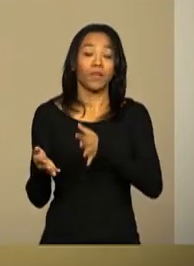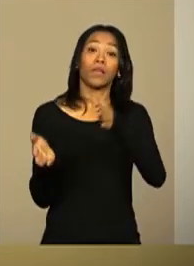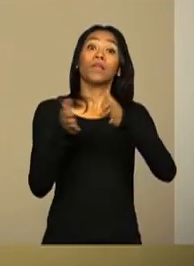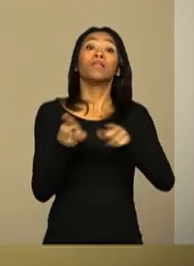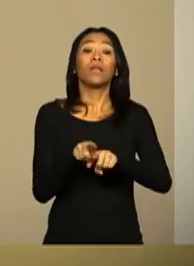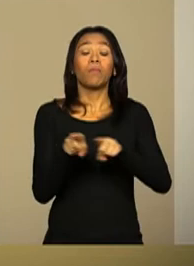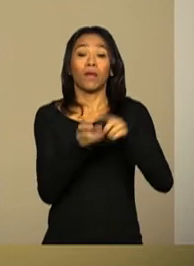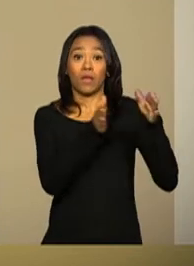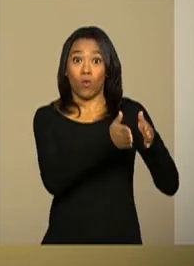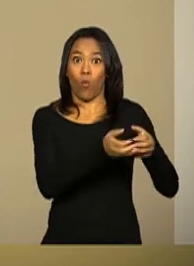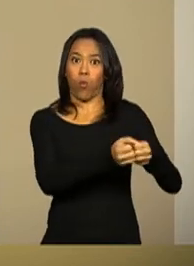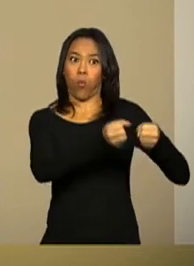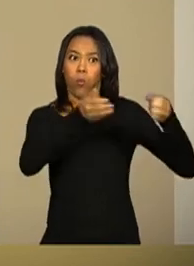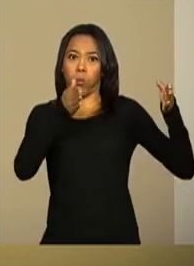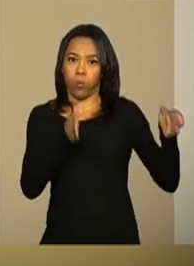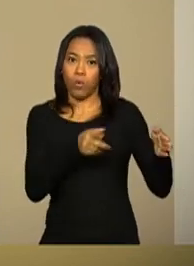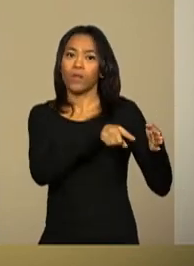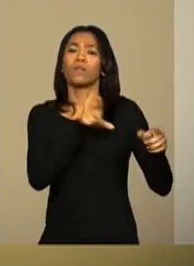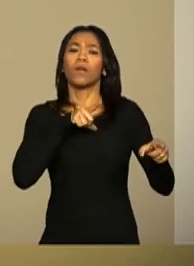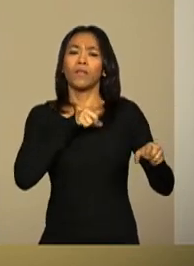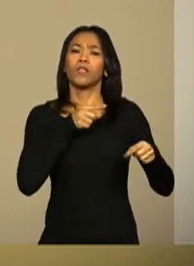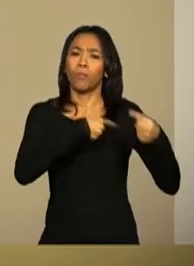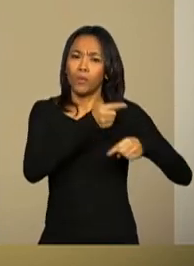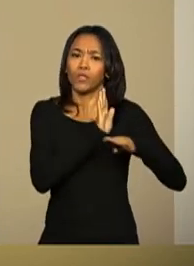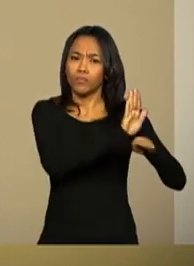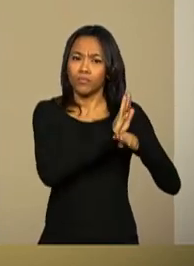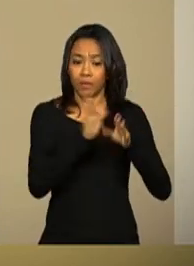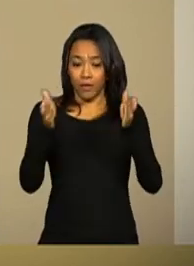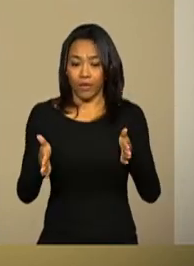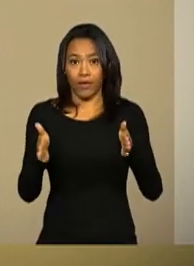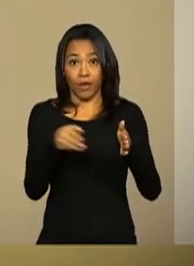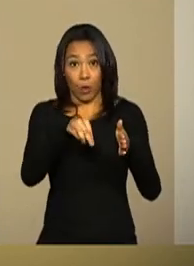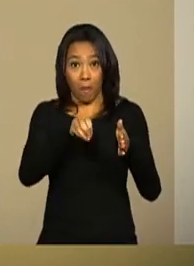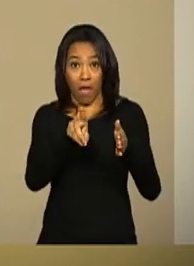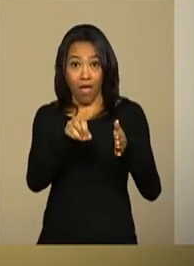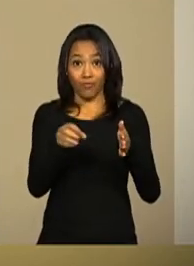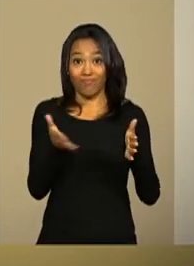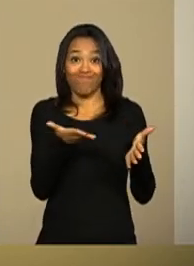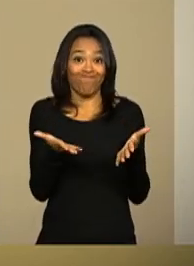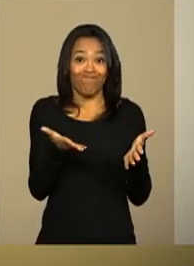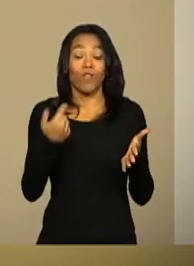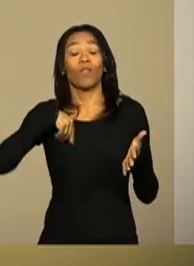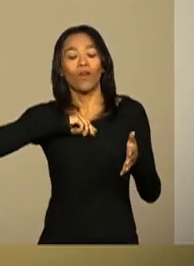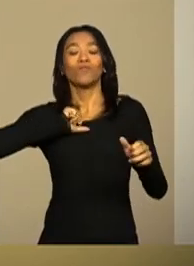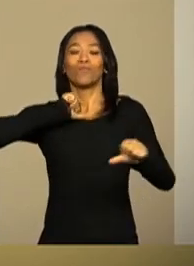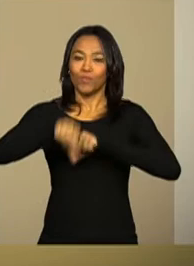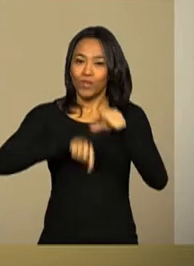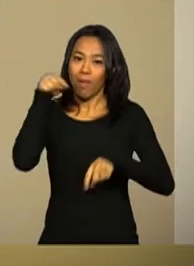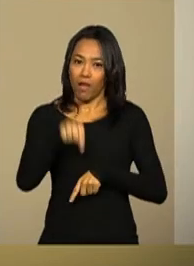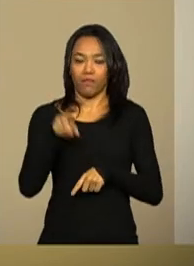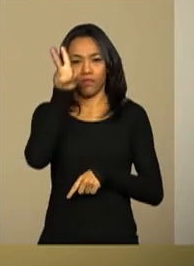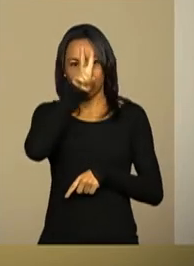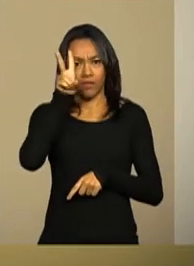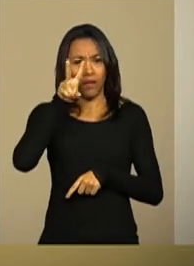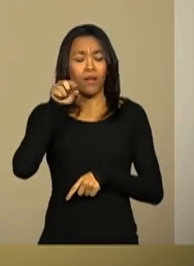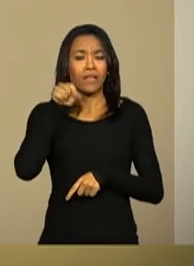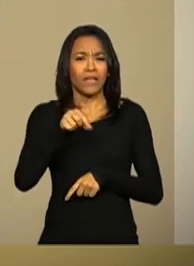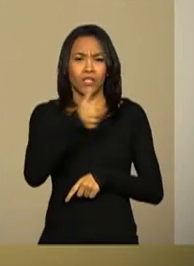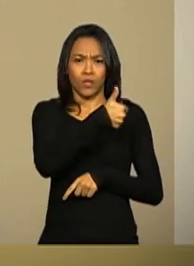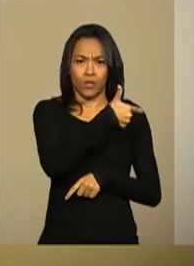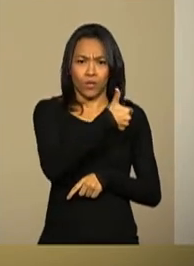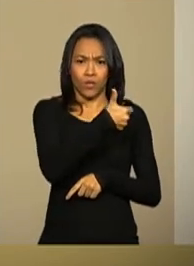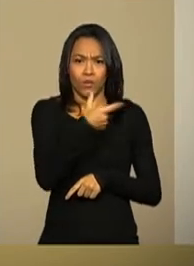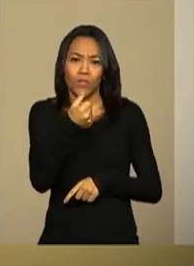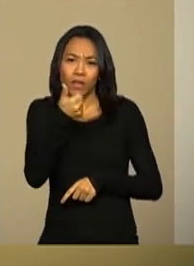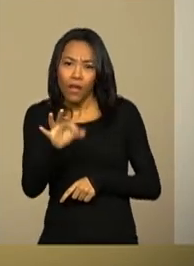da Agricultura comercial para o pau também havia política nós mudamos essa história e desde a safra 2010